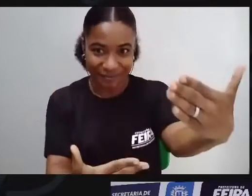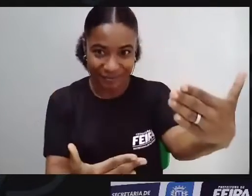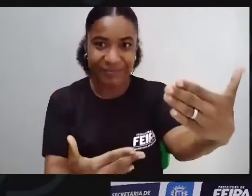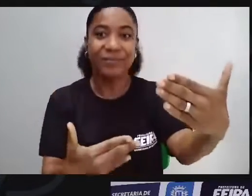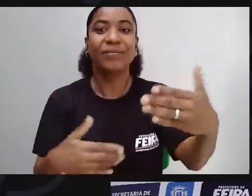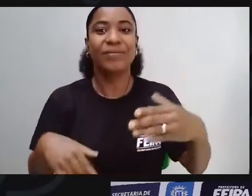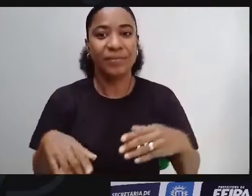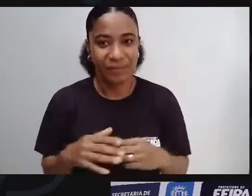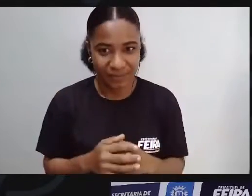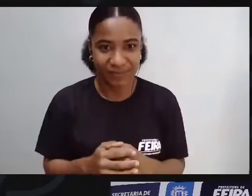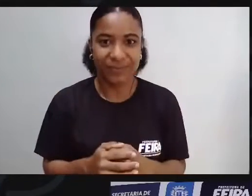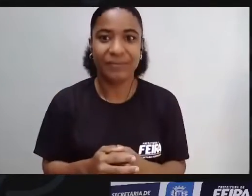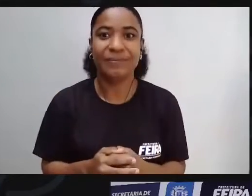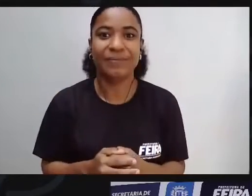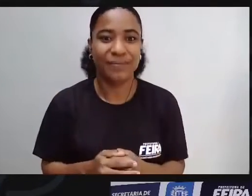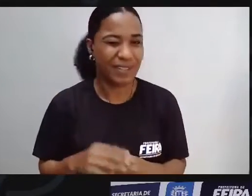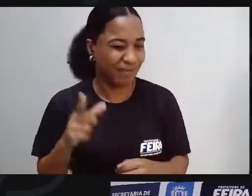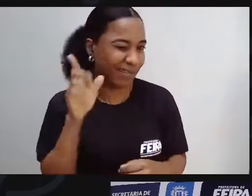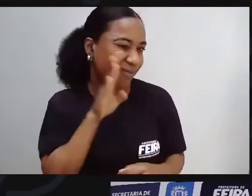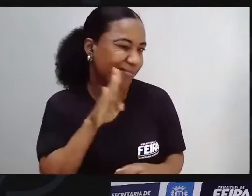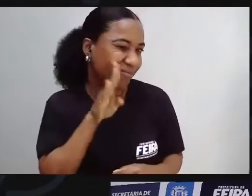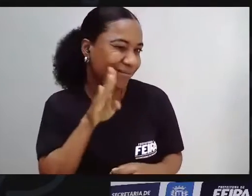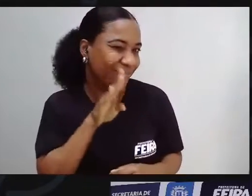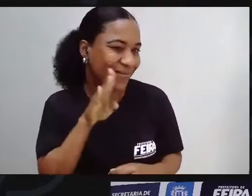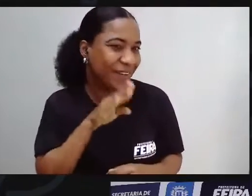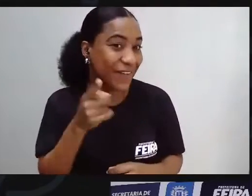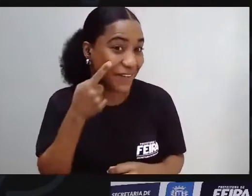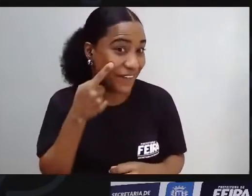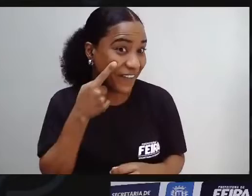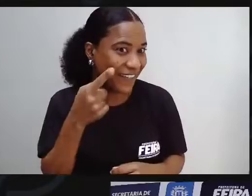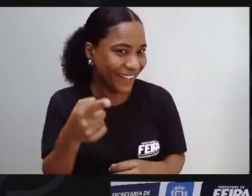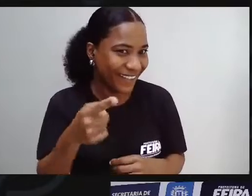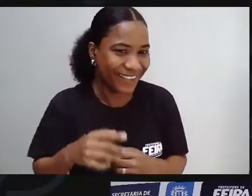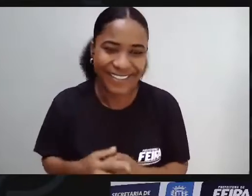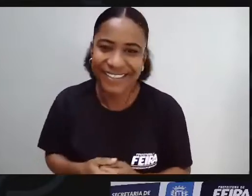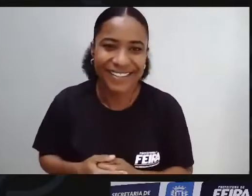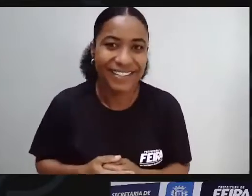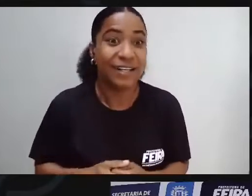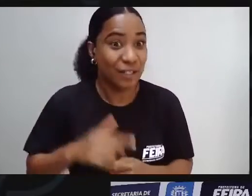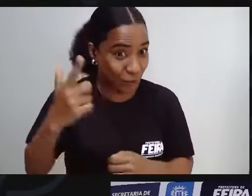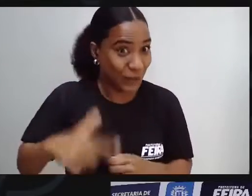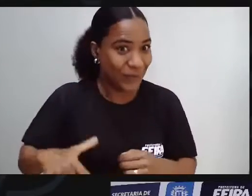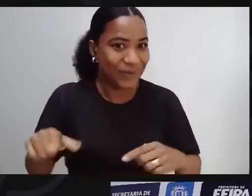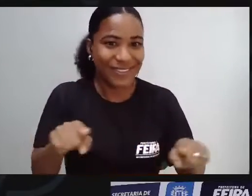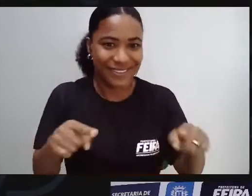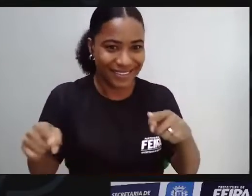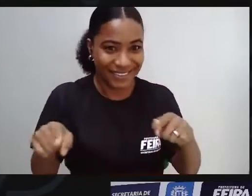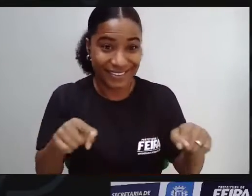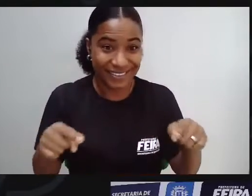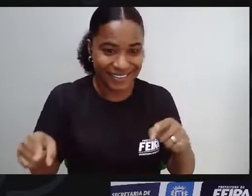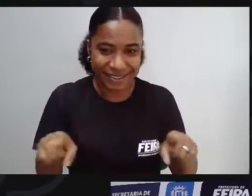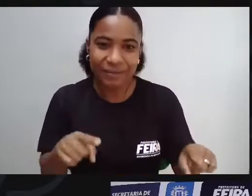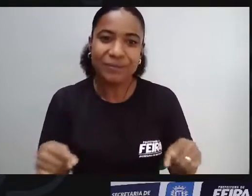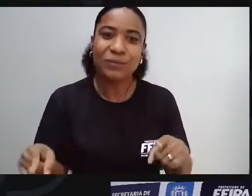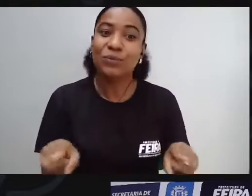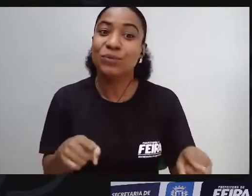juntinho vai rolar muita coisa bacana para nós vamos dar uma Capítulo 1